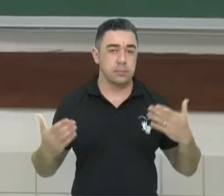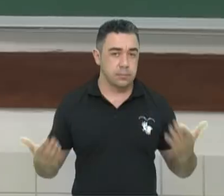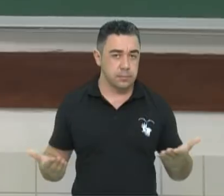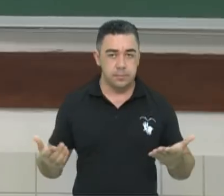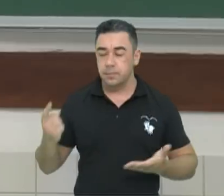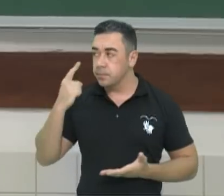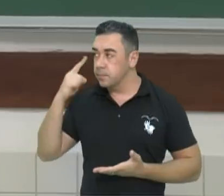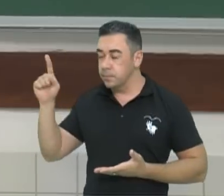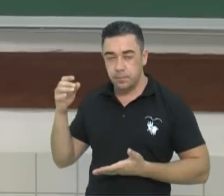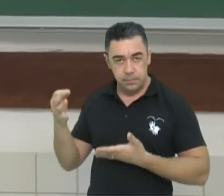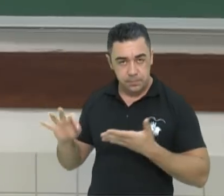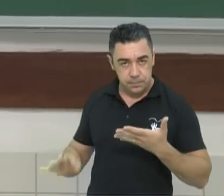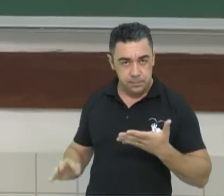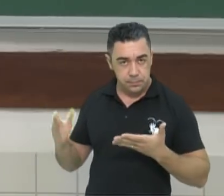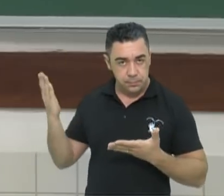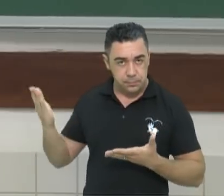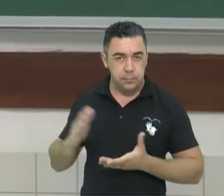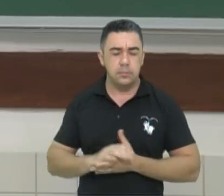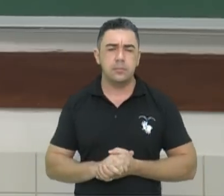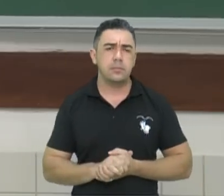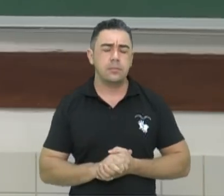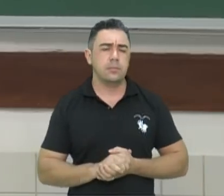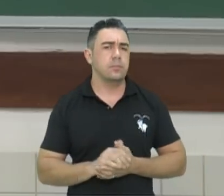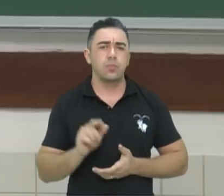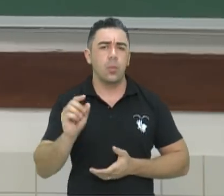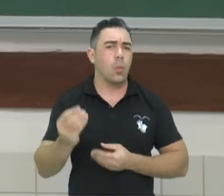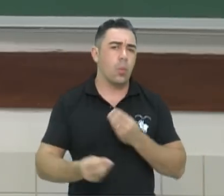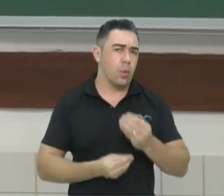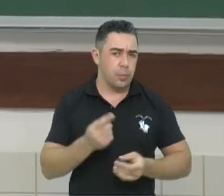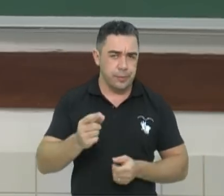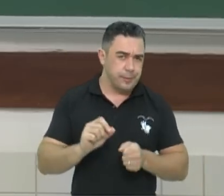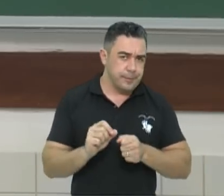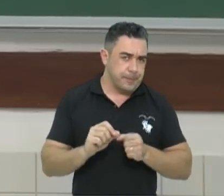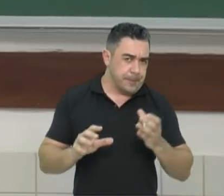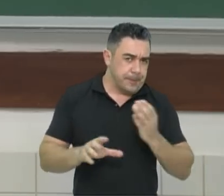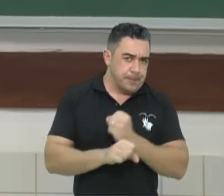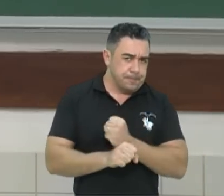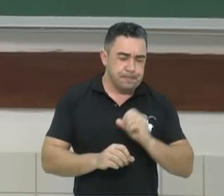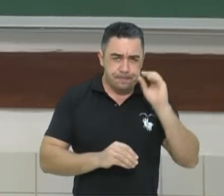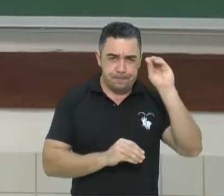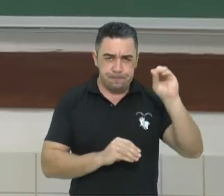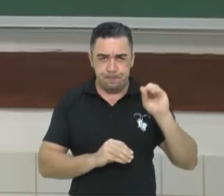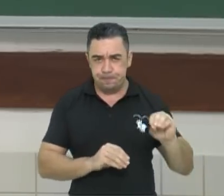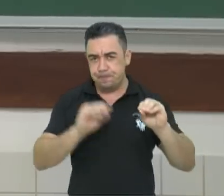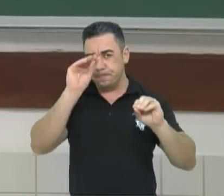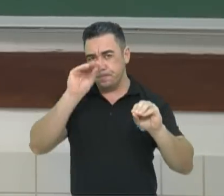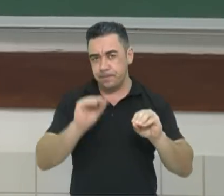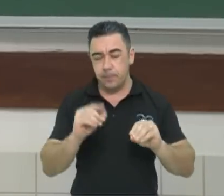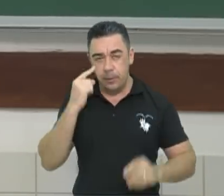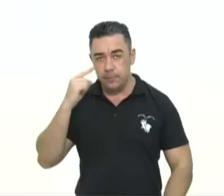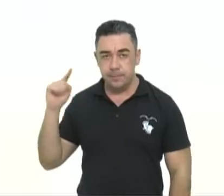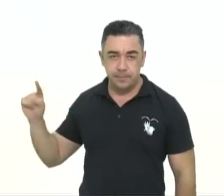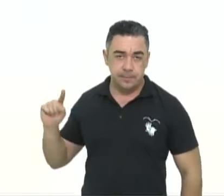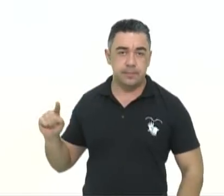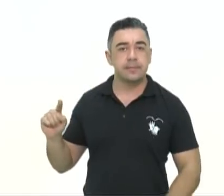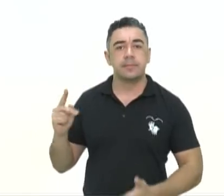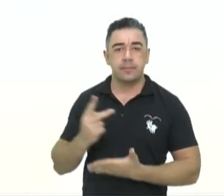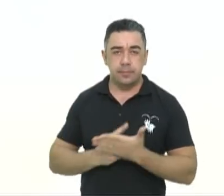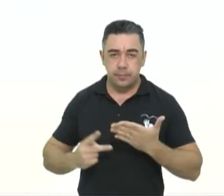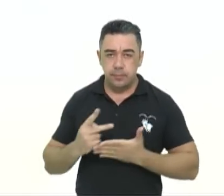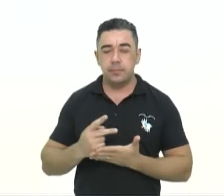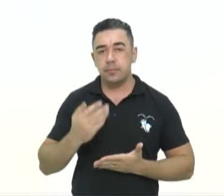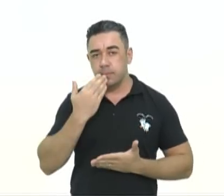Então, vamos corrigir esse exercício. O que você fez? Vamos lá. Então, a figura pede para que a